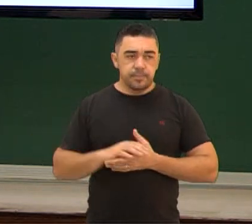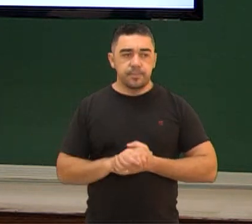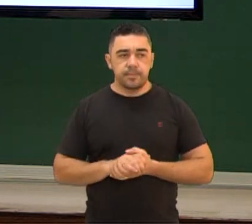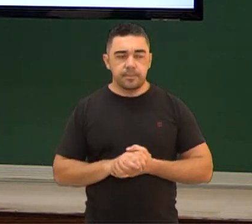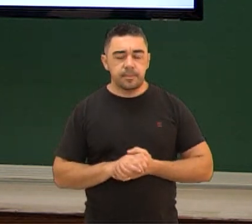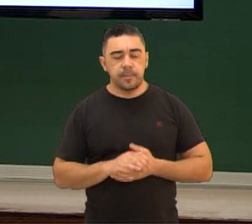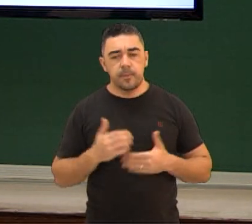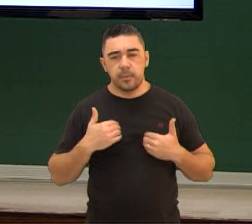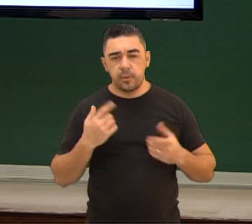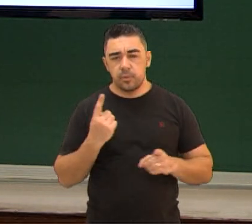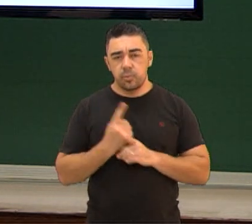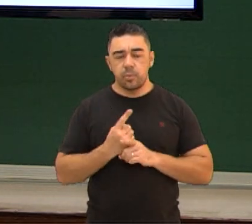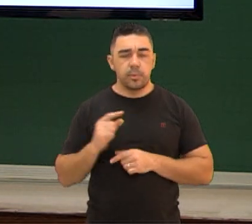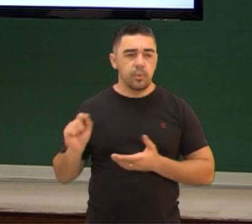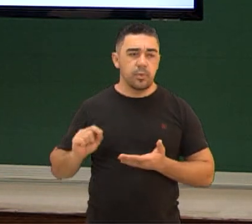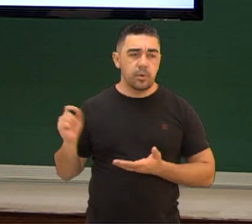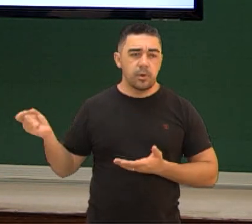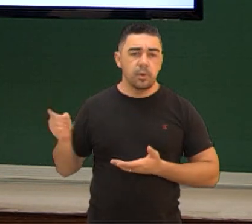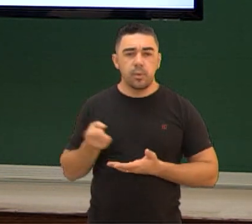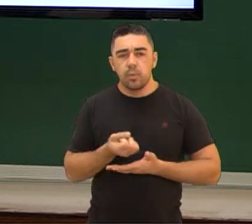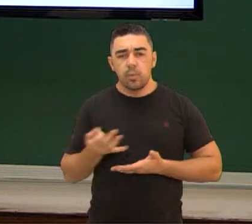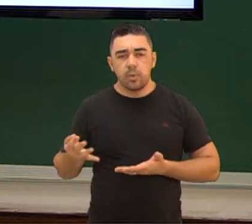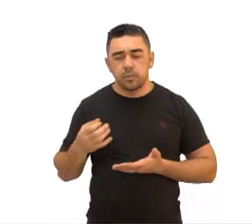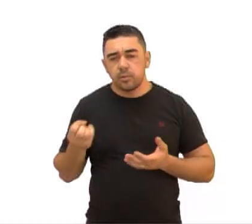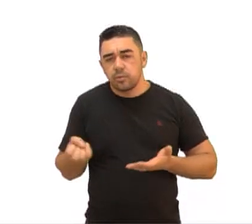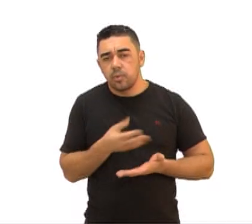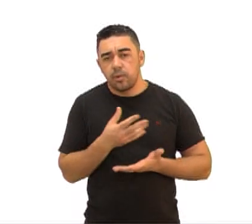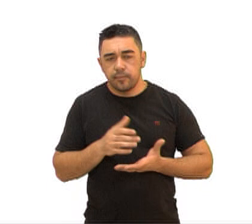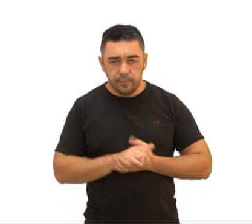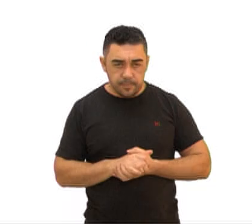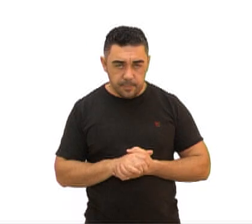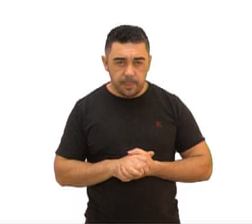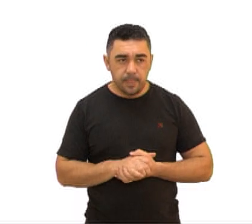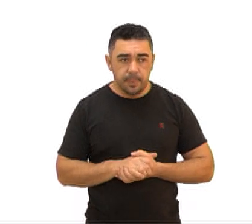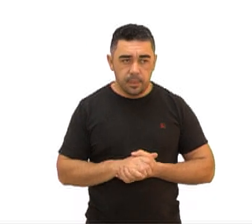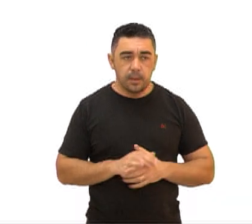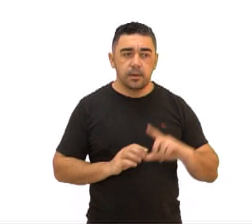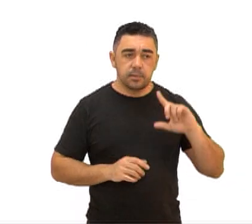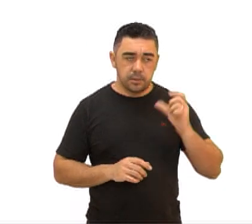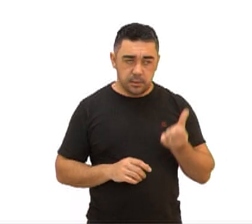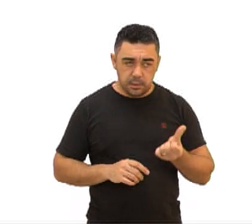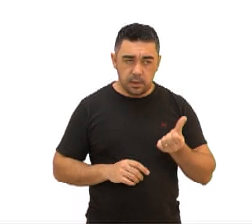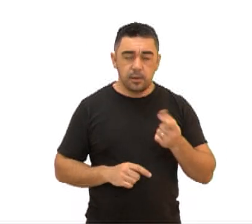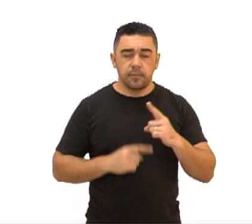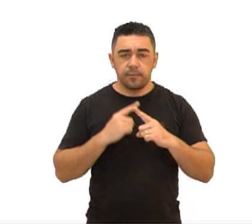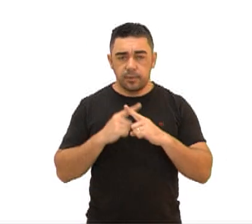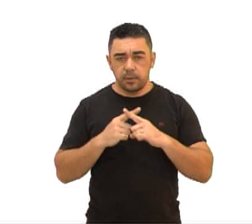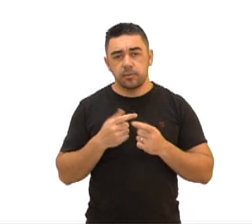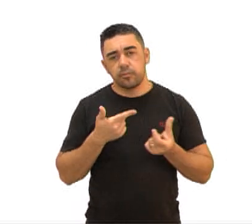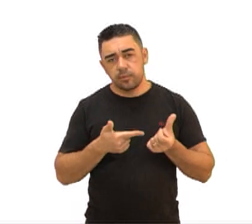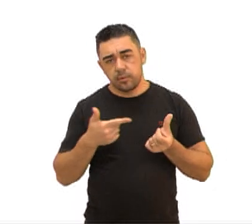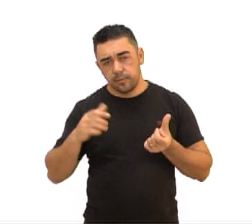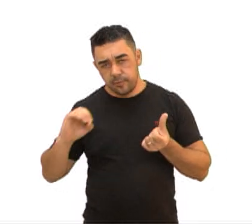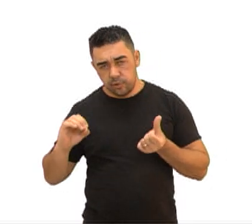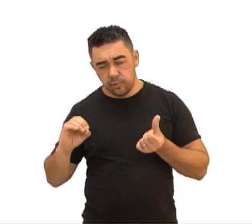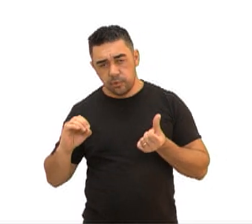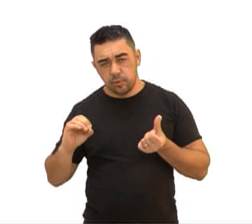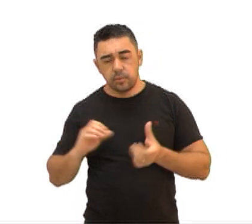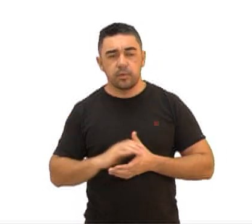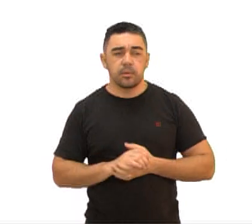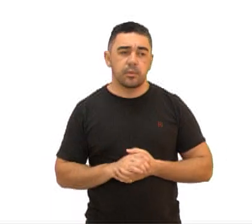vou descobrir, aplicando π, a potência nova da máquina. Então, a potência vai ser 16 vezes